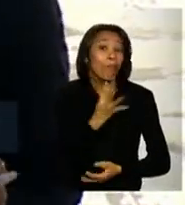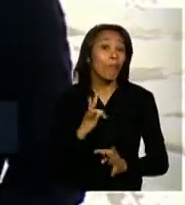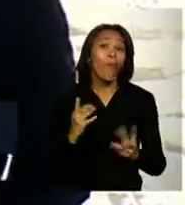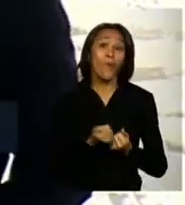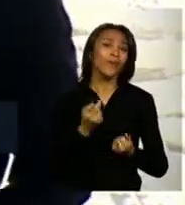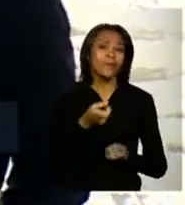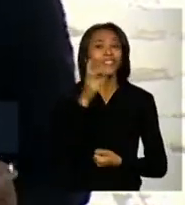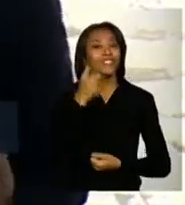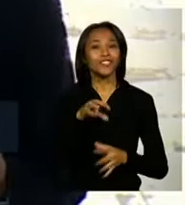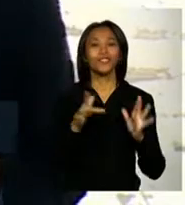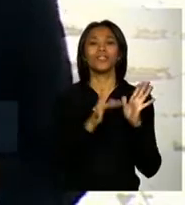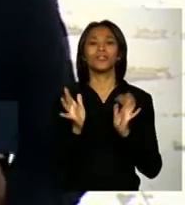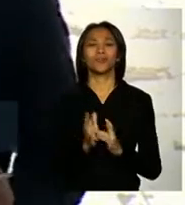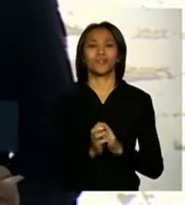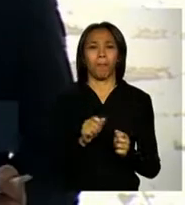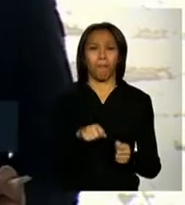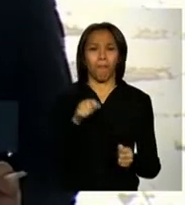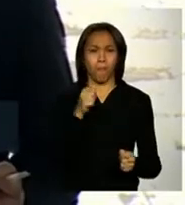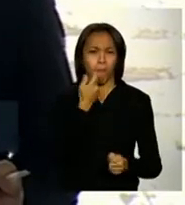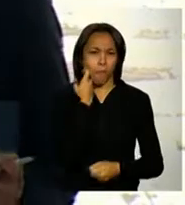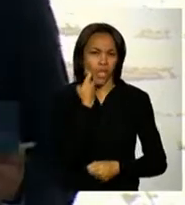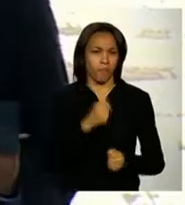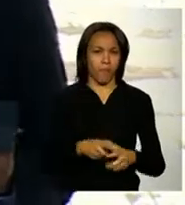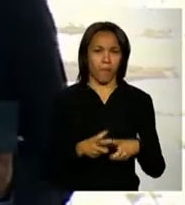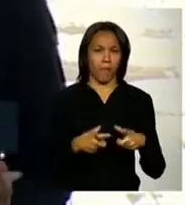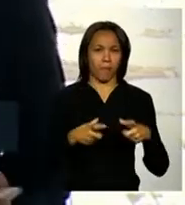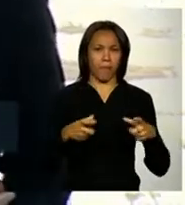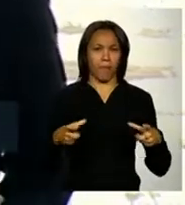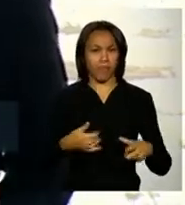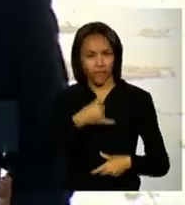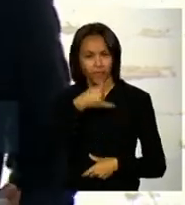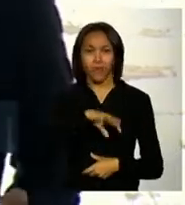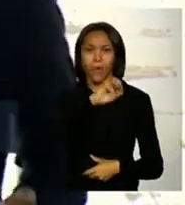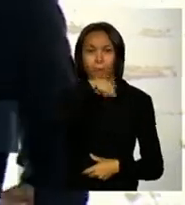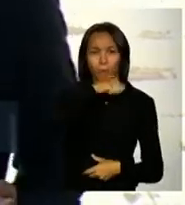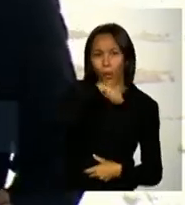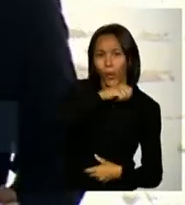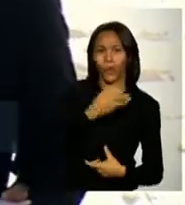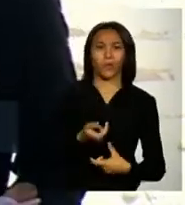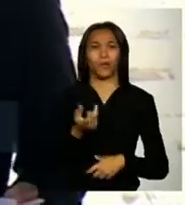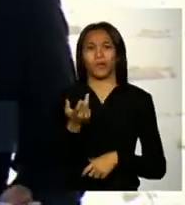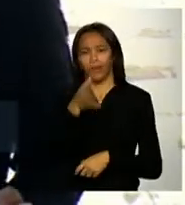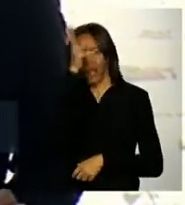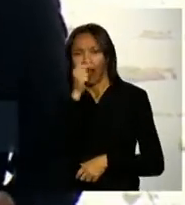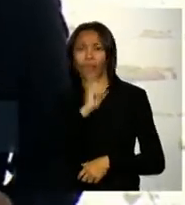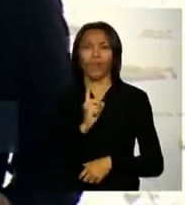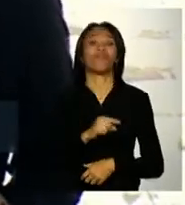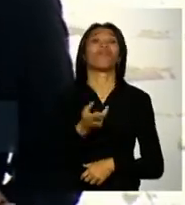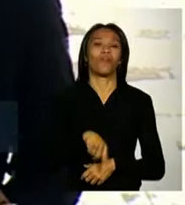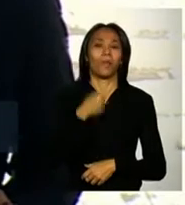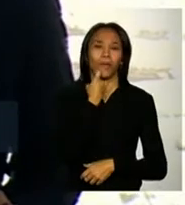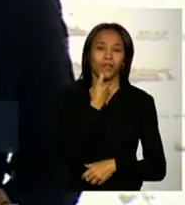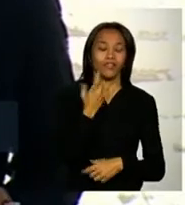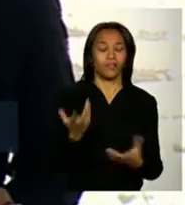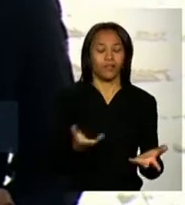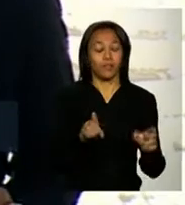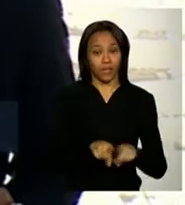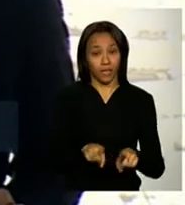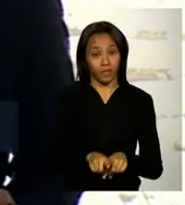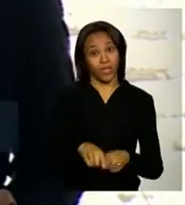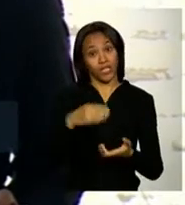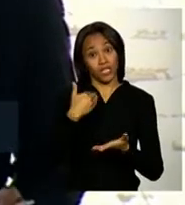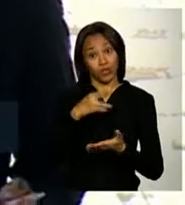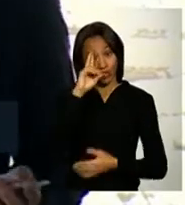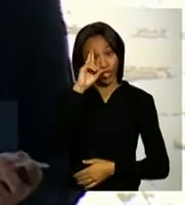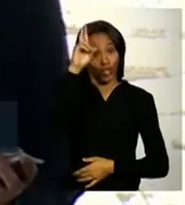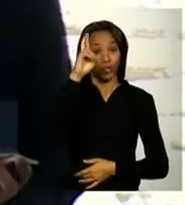Jesus multiplicou o peixe não foi nem o porco nem o frango foi o peixe Fernando Cabral diretor de relações Muito